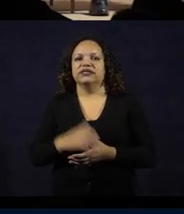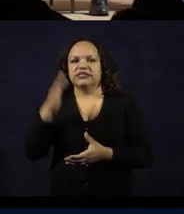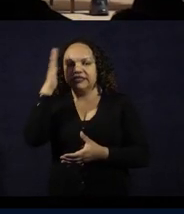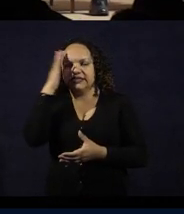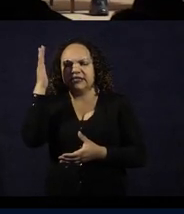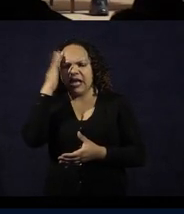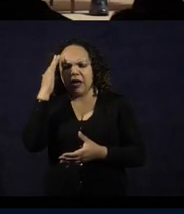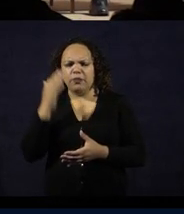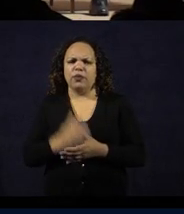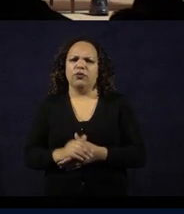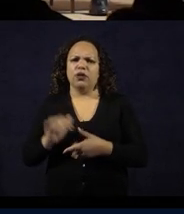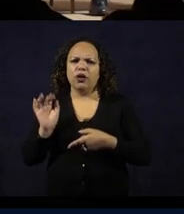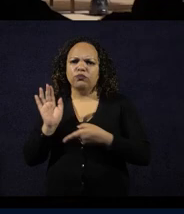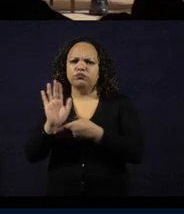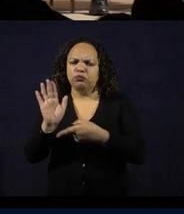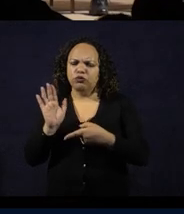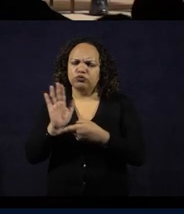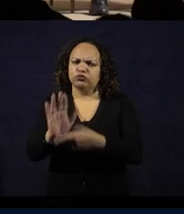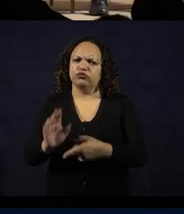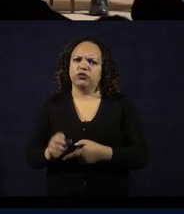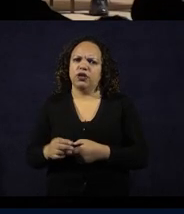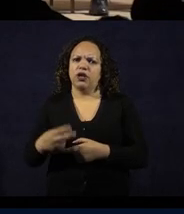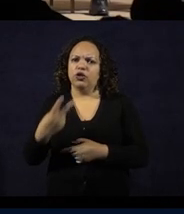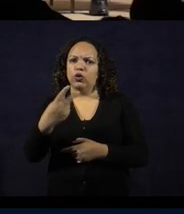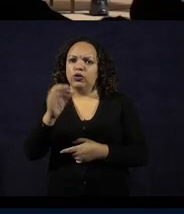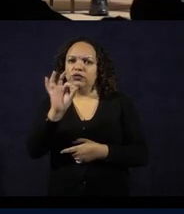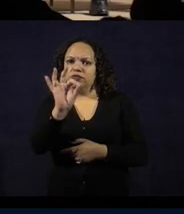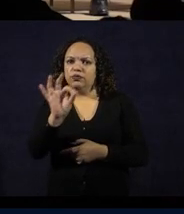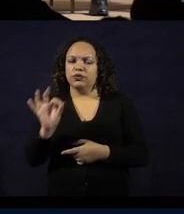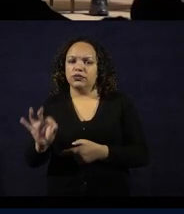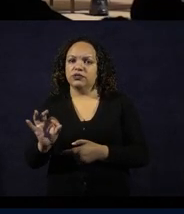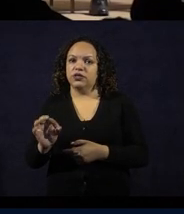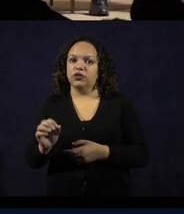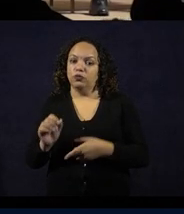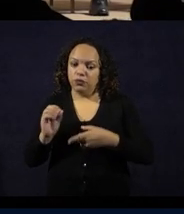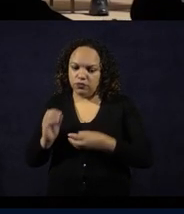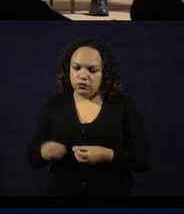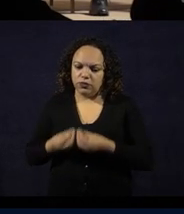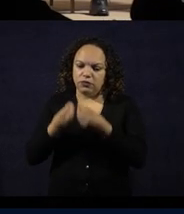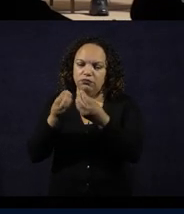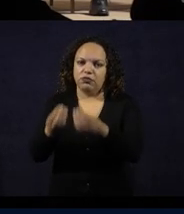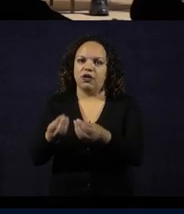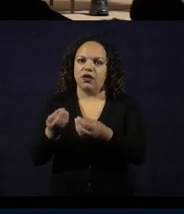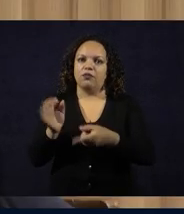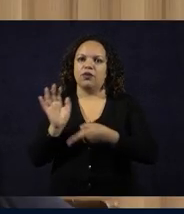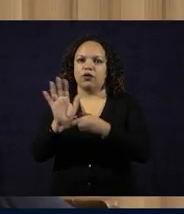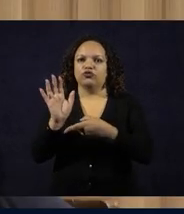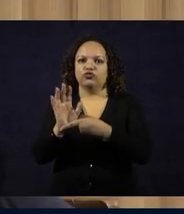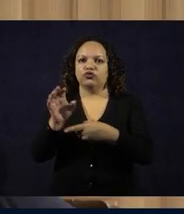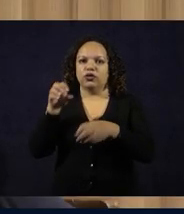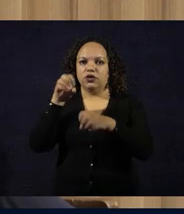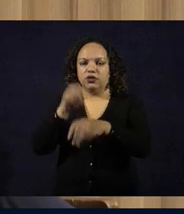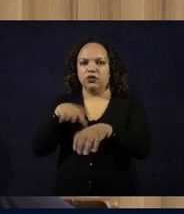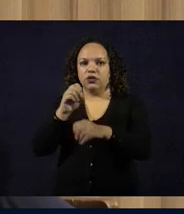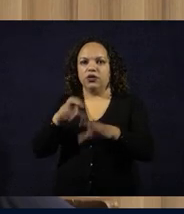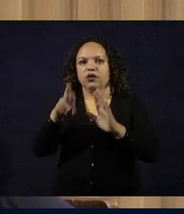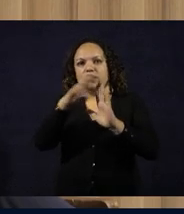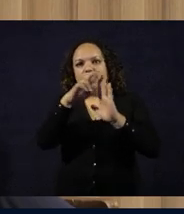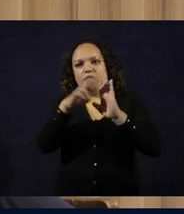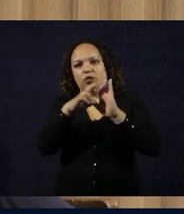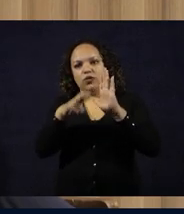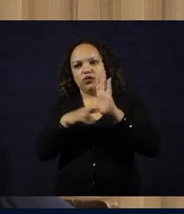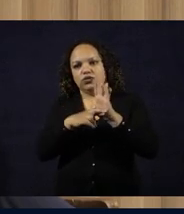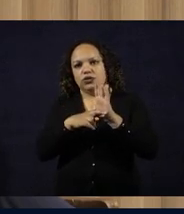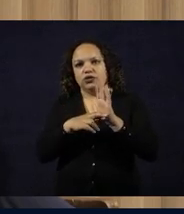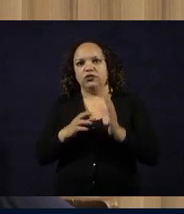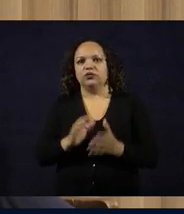quanto que se representa 2% do lucro líquido em projetos lá na ponta né e eu acho que a governança né hoje um pouquinho falando